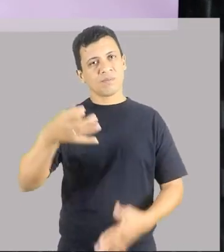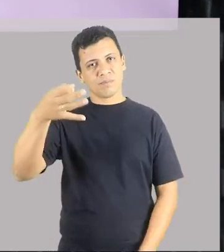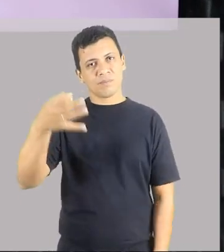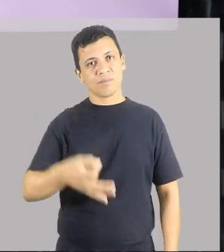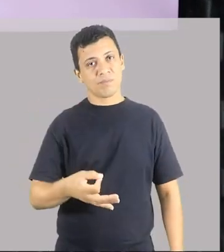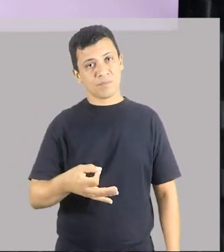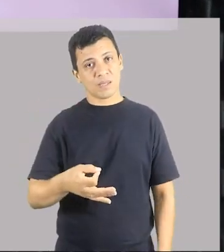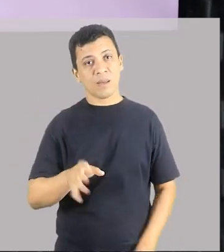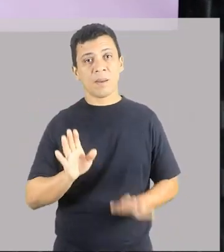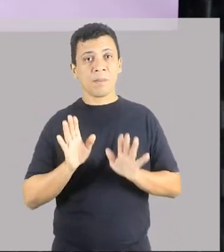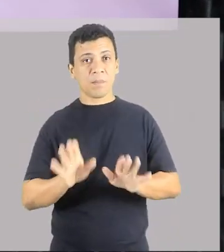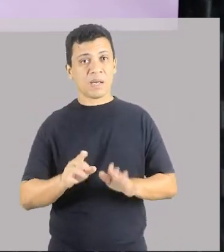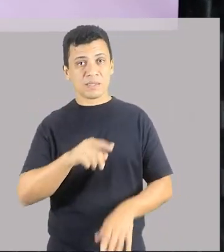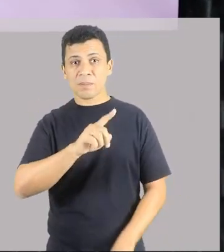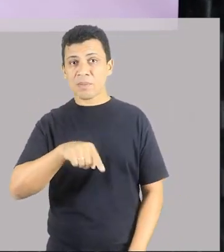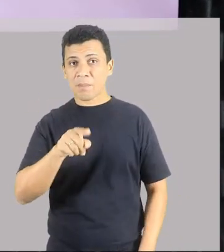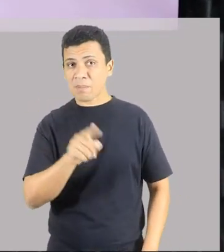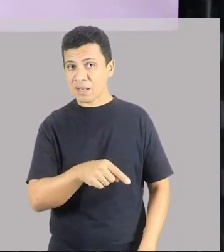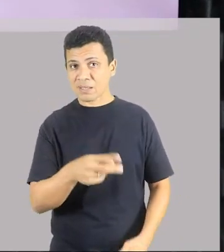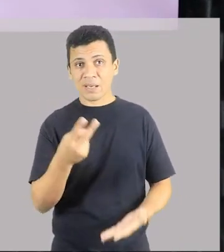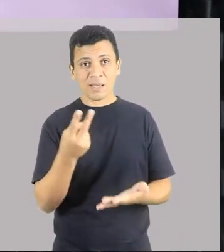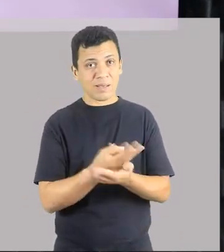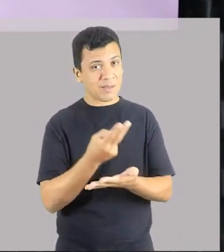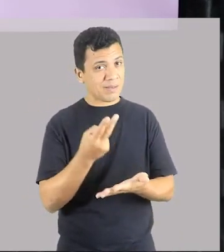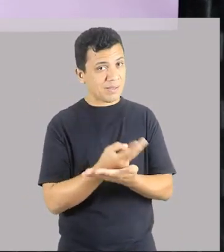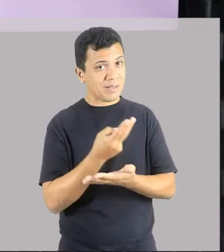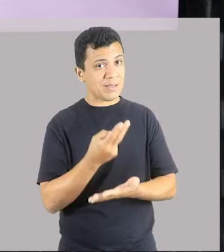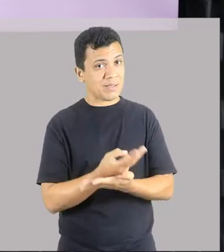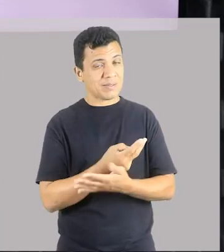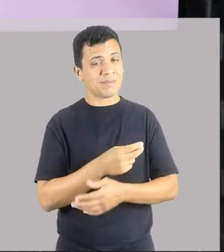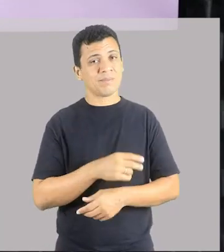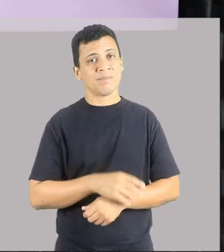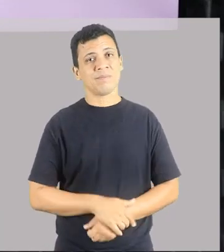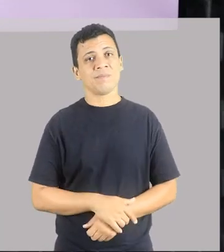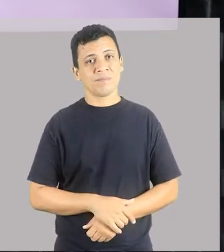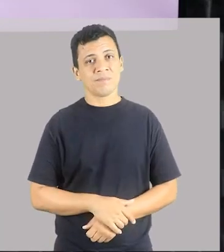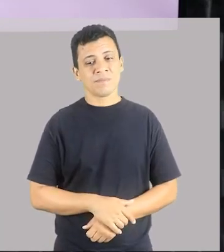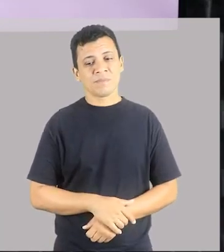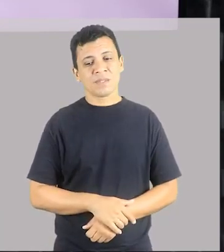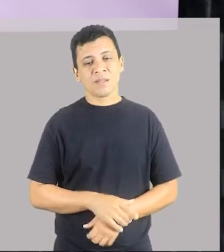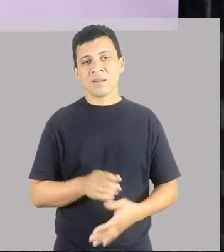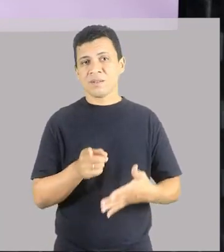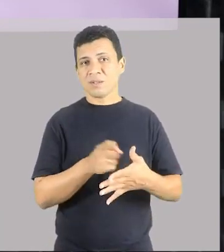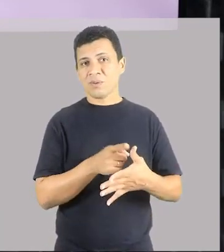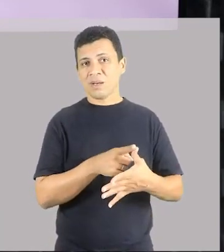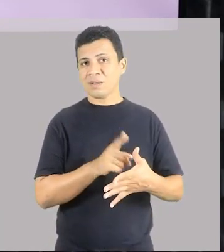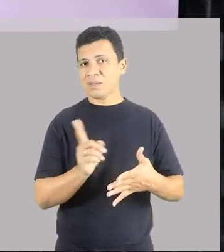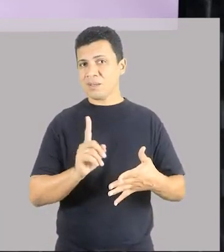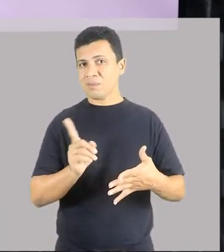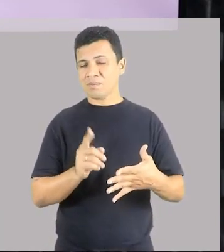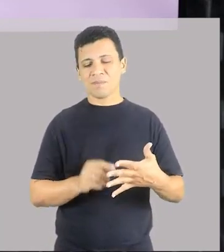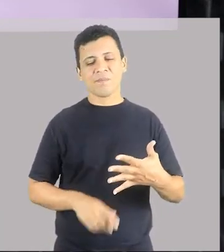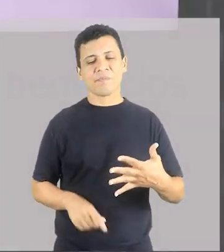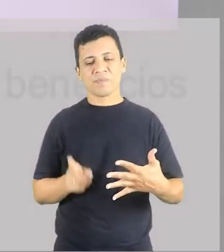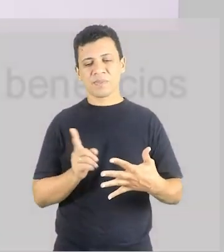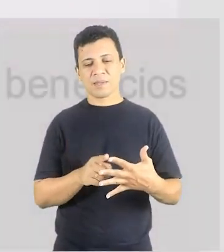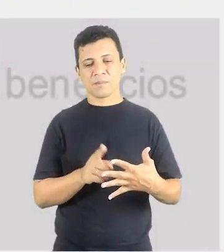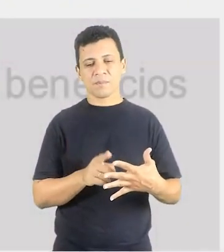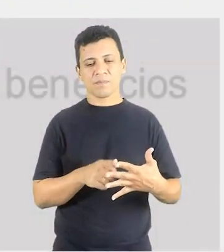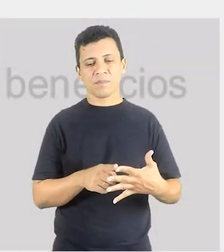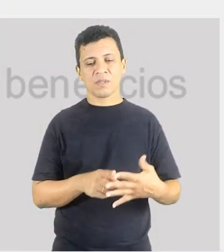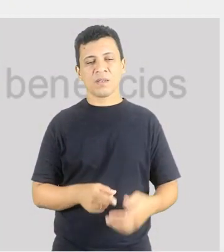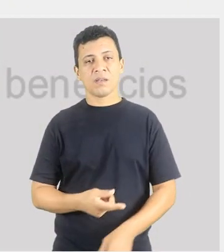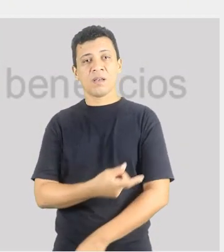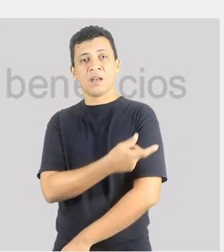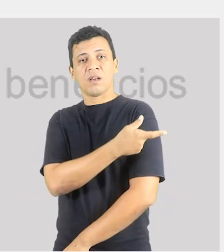só que ele não quer a correta ele quer que está inadequada Então não é a letra a a letra b a